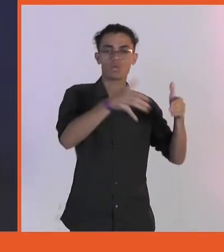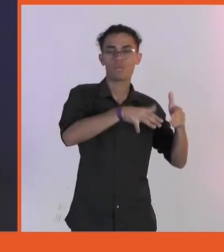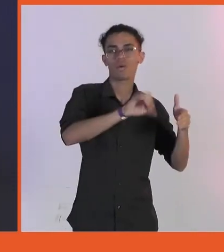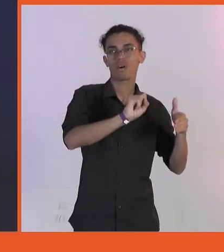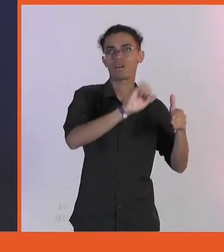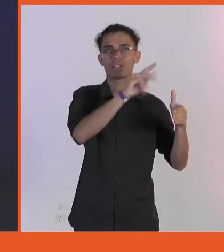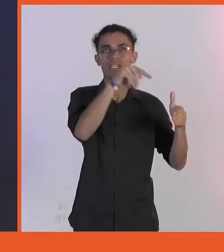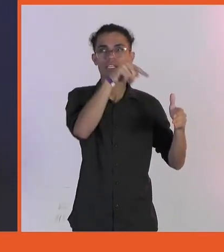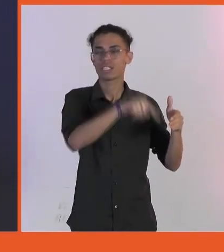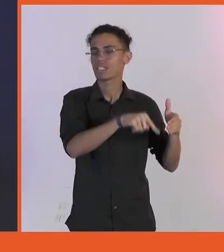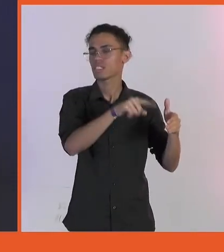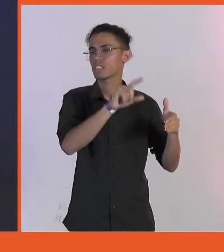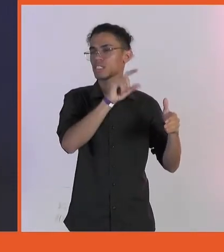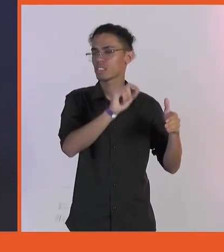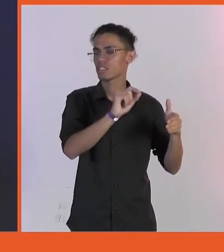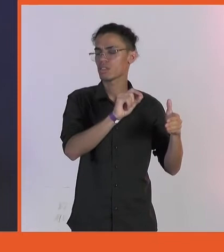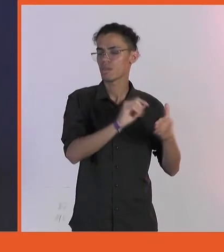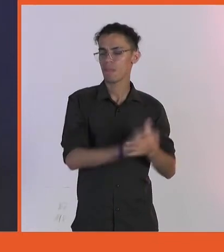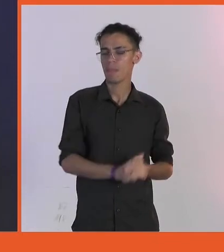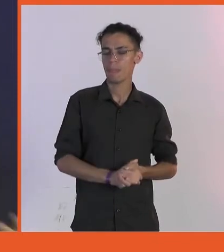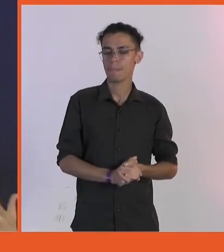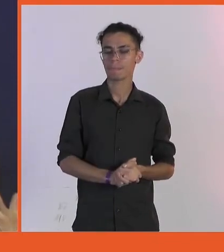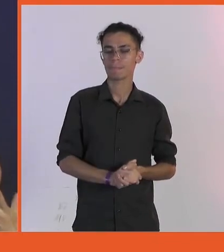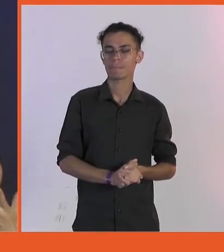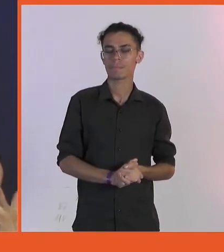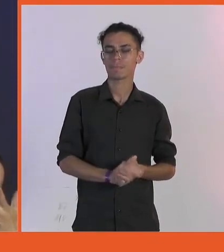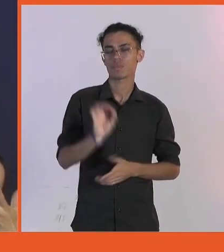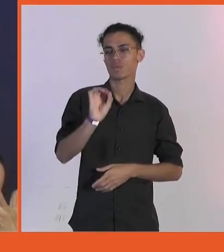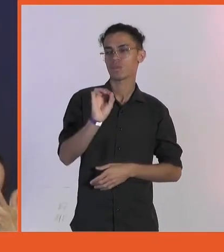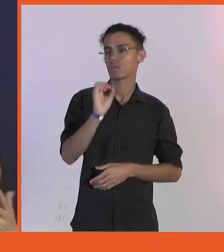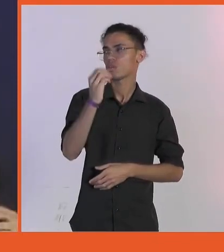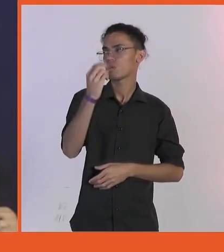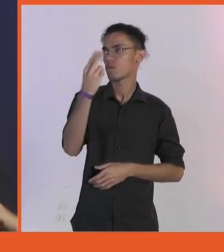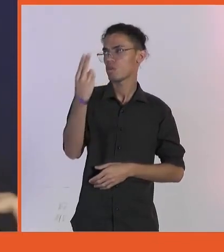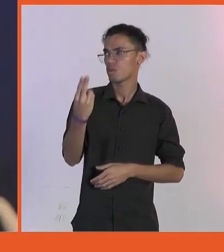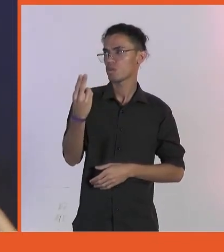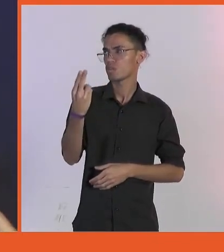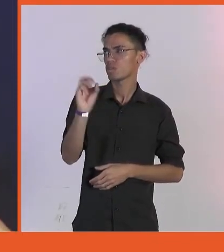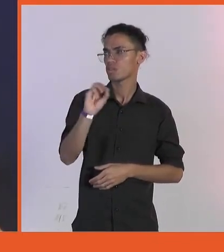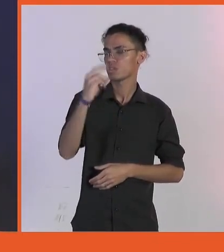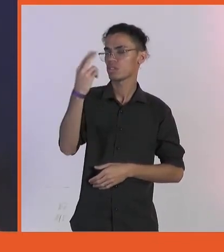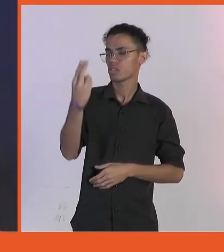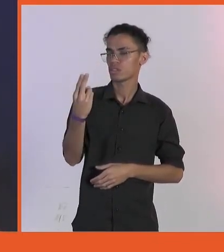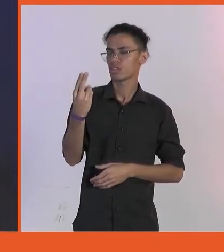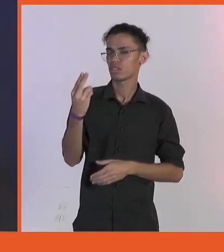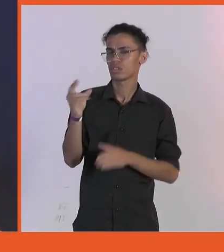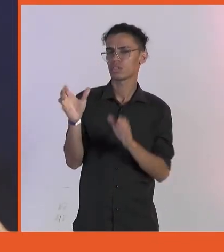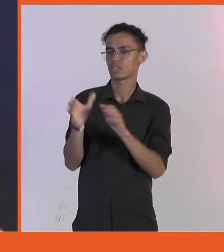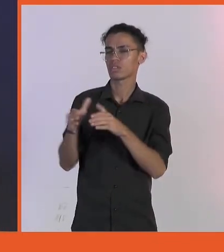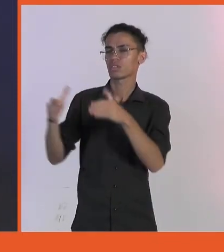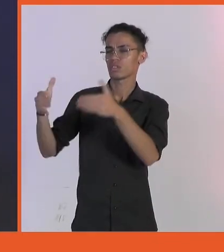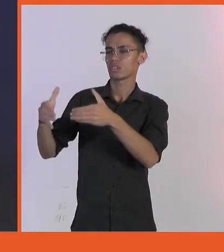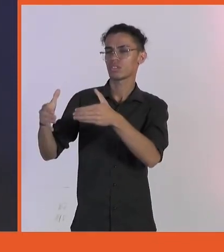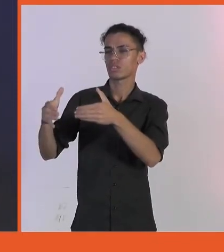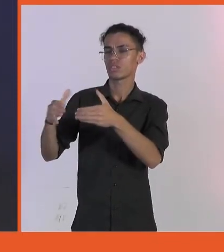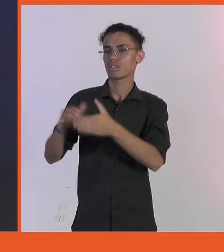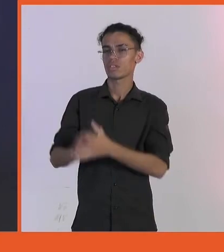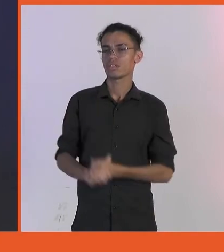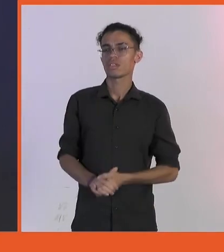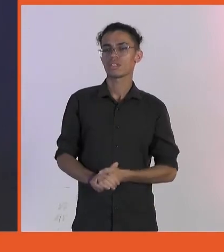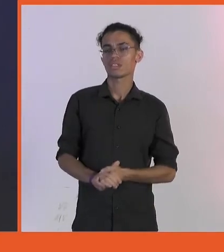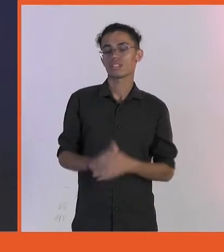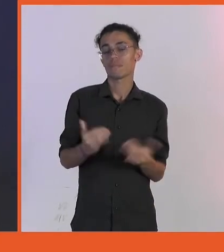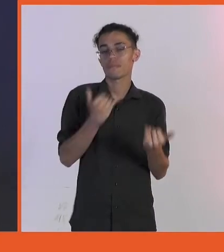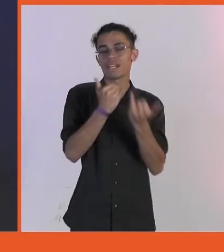para esse tipo de gente, a gente vai se comunicar desse jeito. Ou, tipo, tem essas... Vocês setorizam isso, assim, porque pra gente, por fora, parece